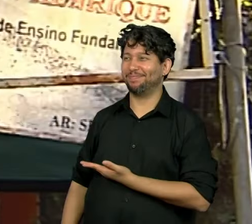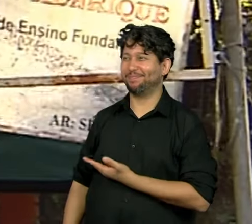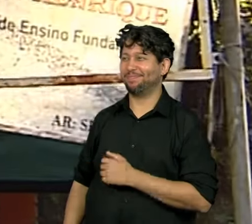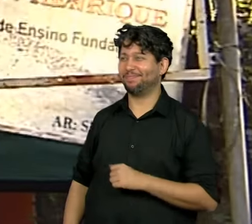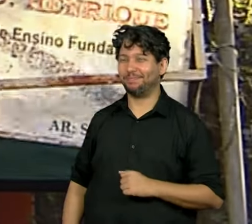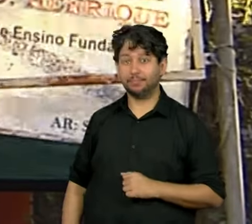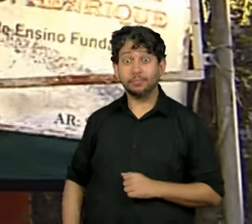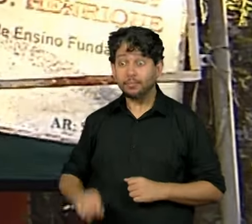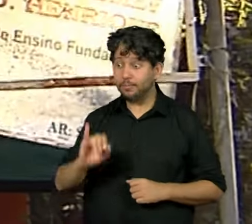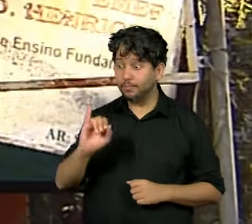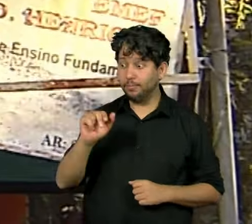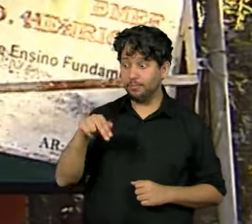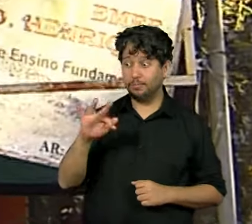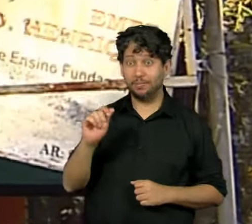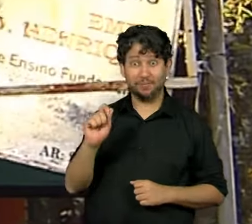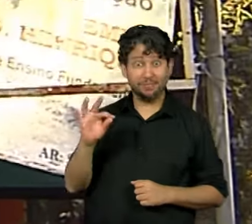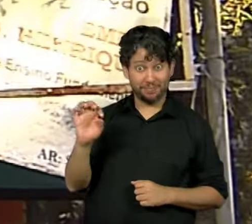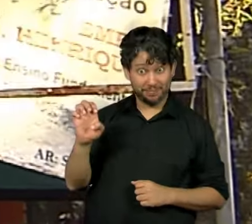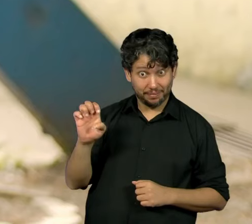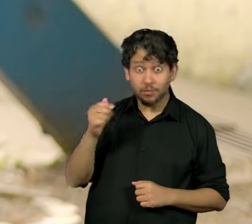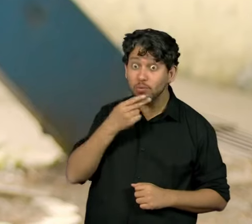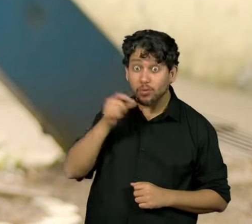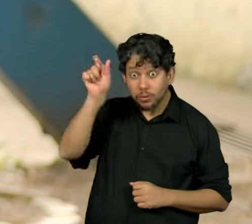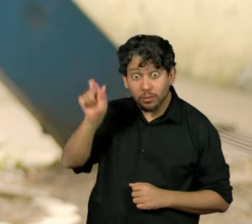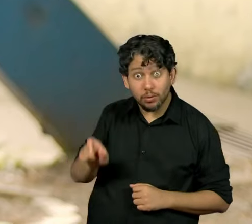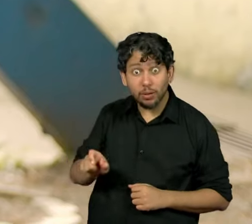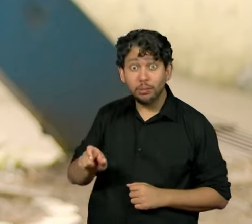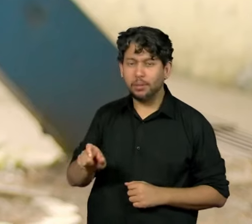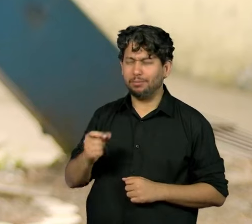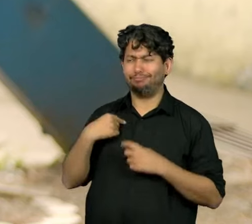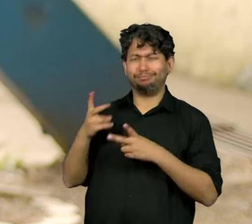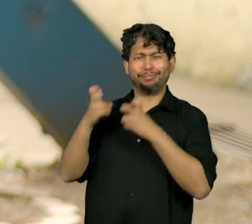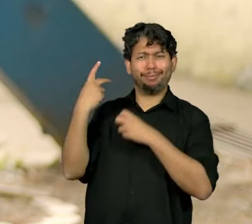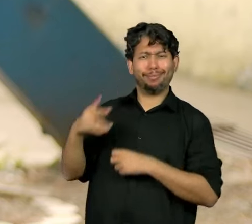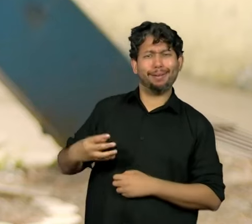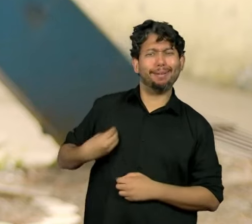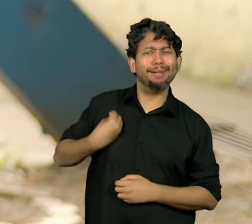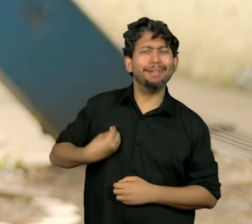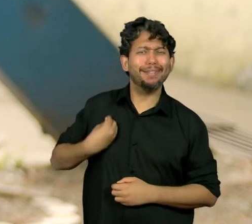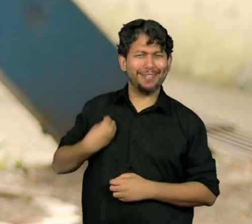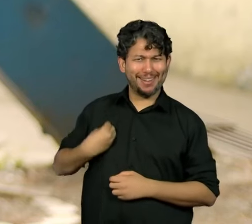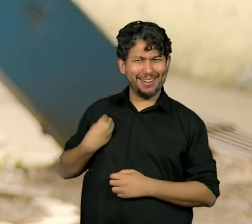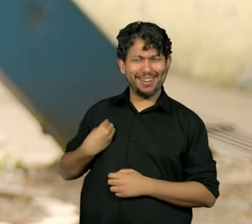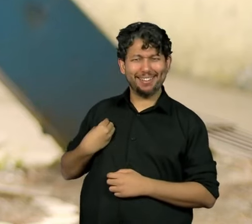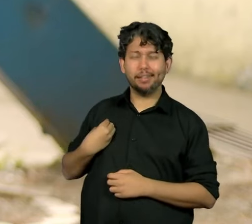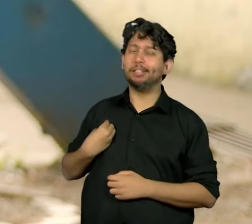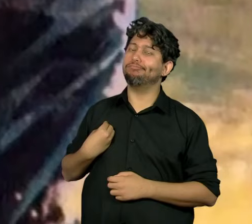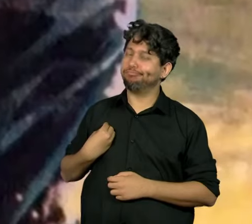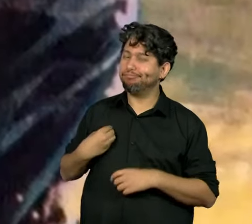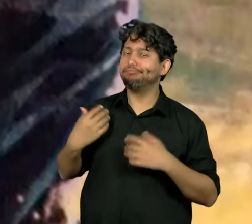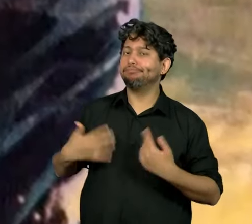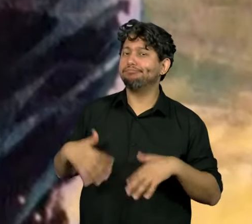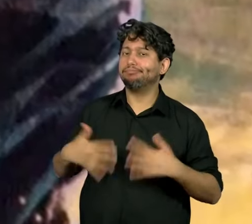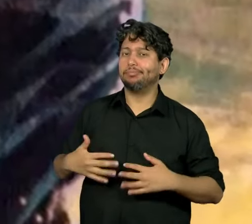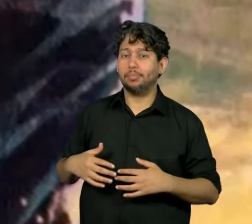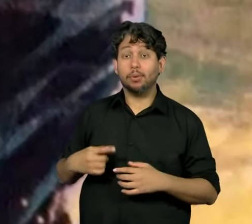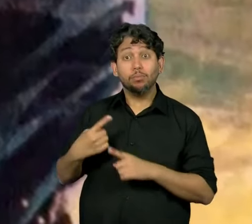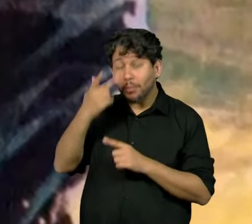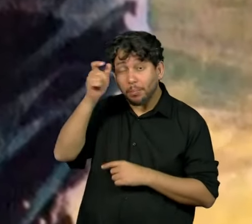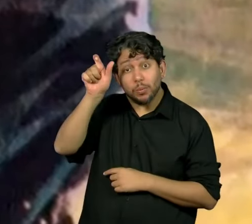O infante do Henrique, por exemplo, que dava nome a essa escola, a historiografia que foi forjada sobre ele apresenta